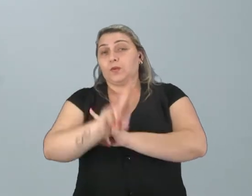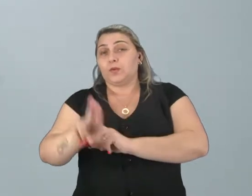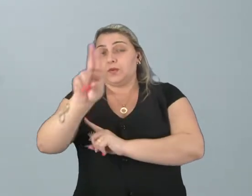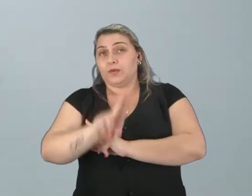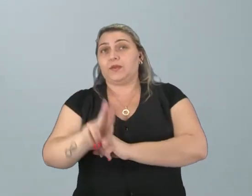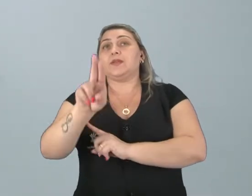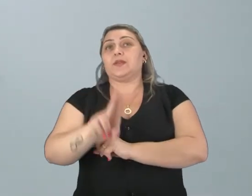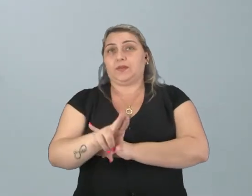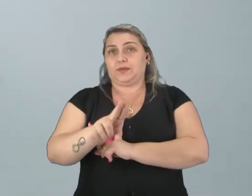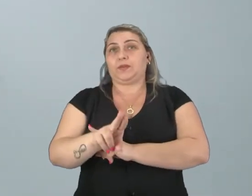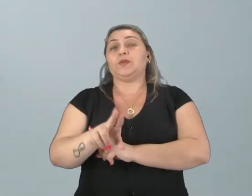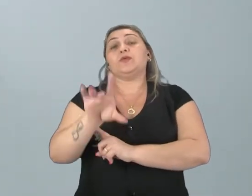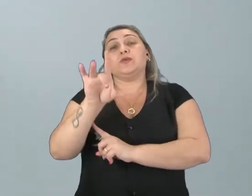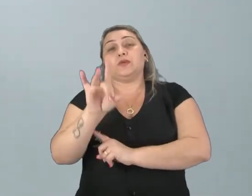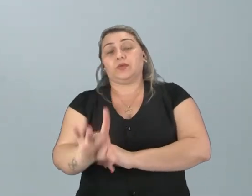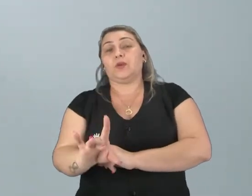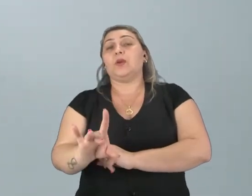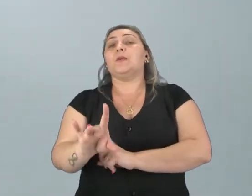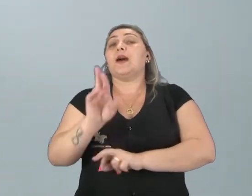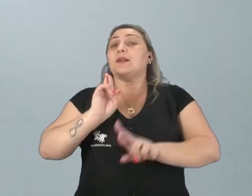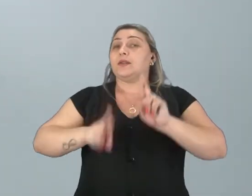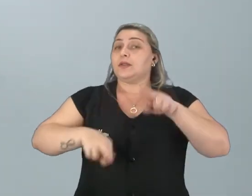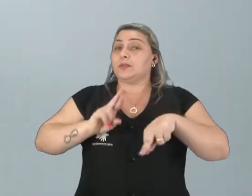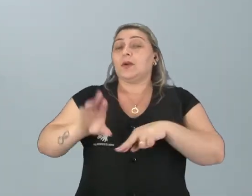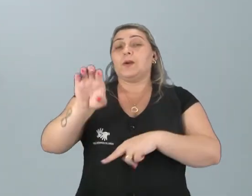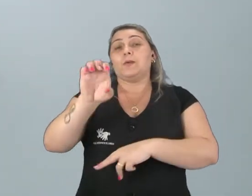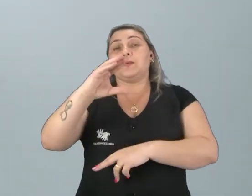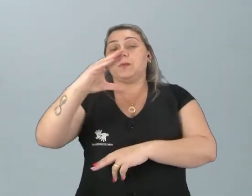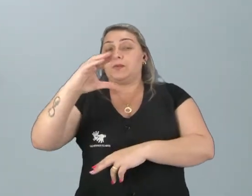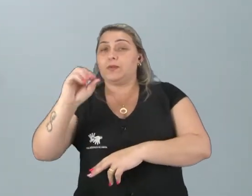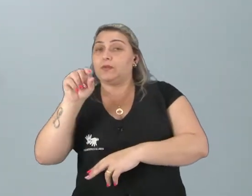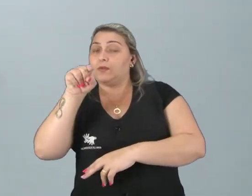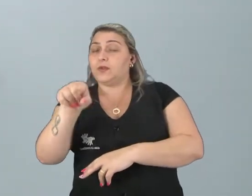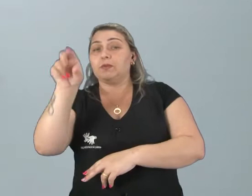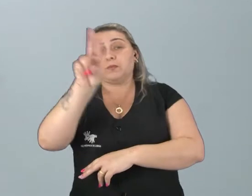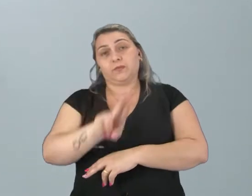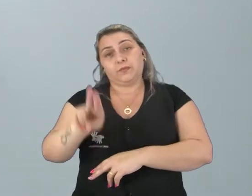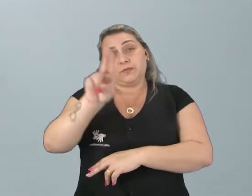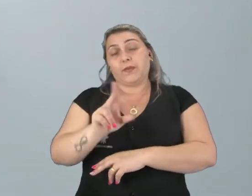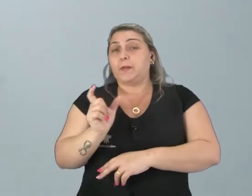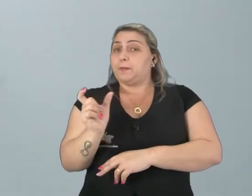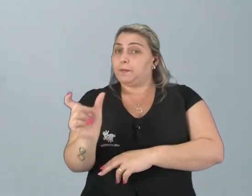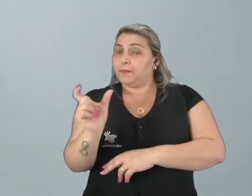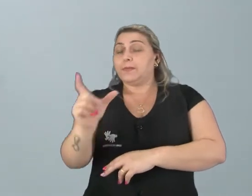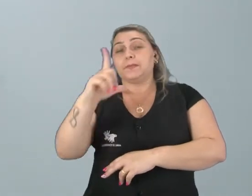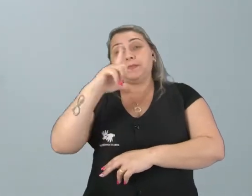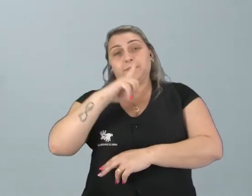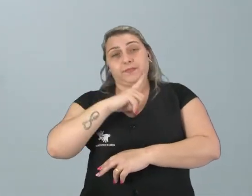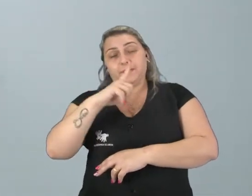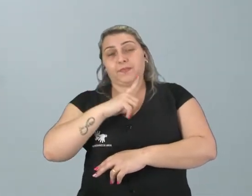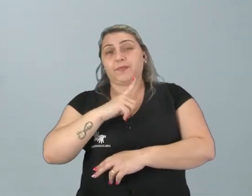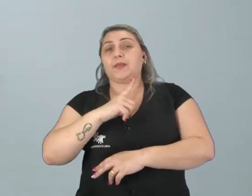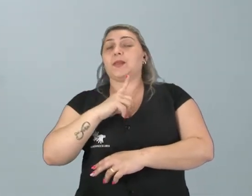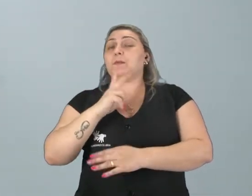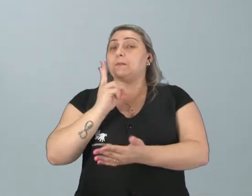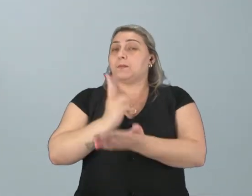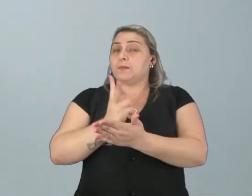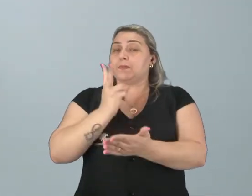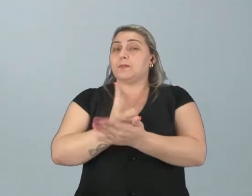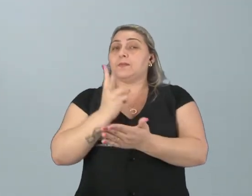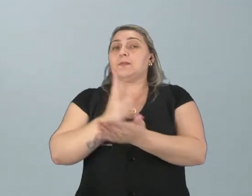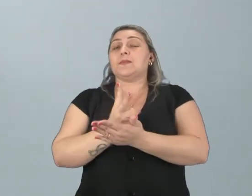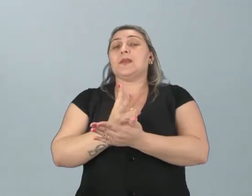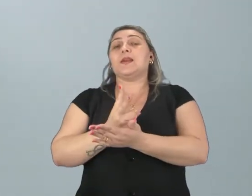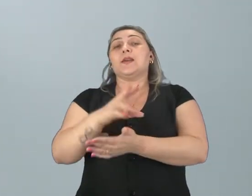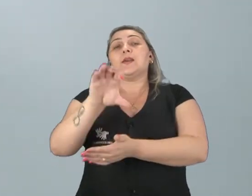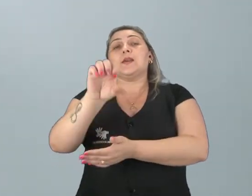maneira forçada somente para rimar. O eco é quando você utiliza palavras que têm o mesmo